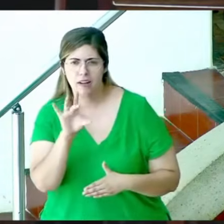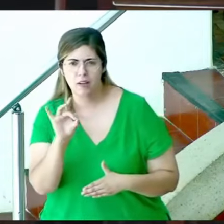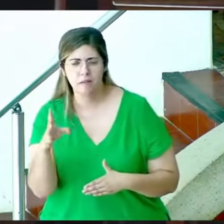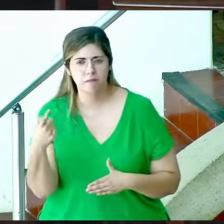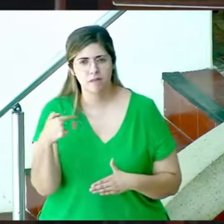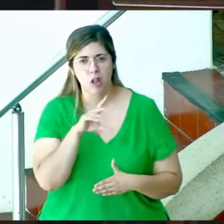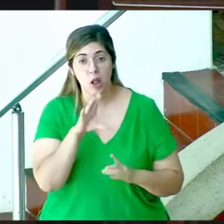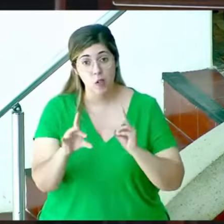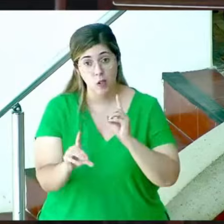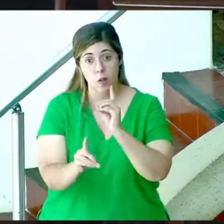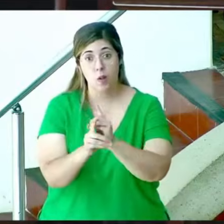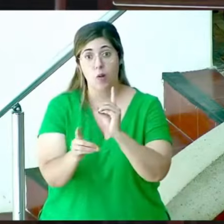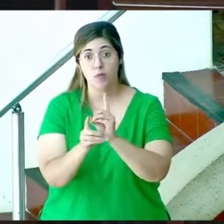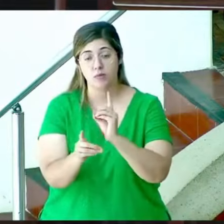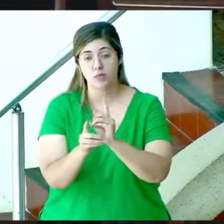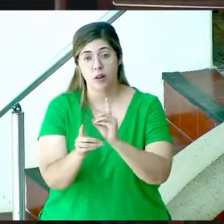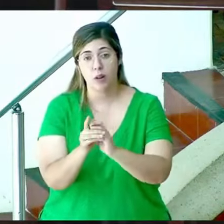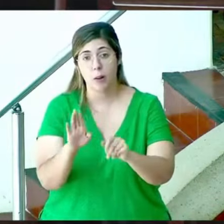seja encontrado